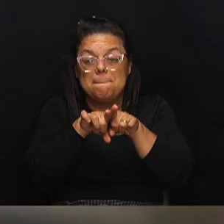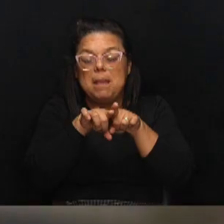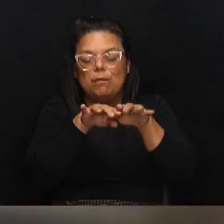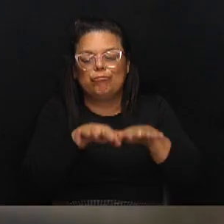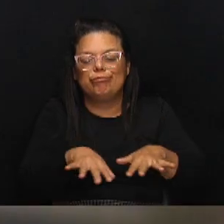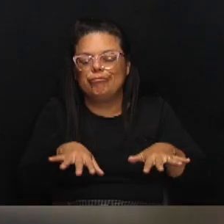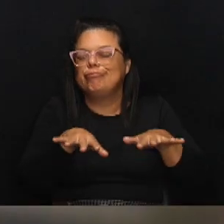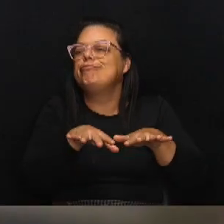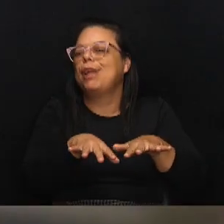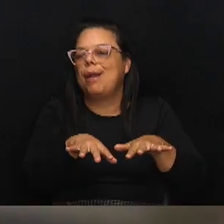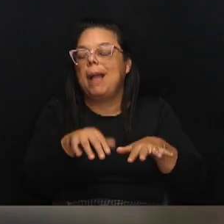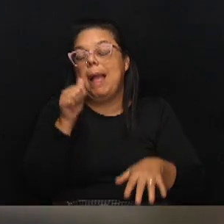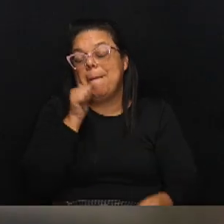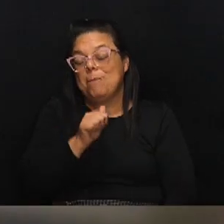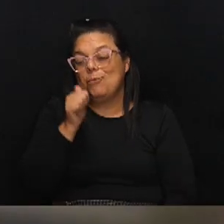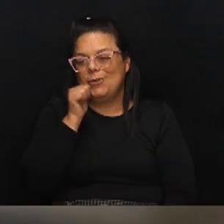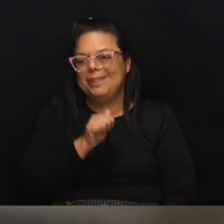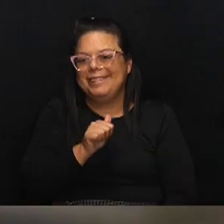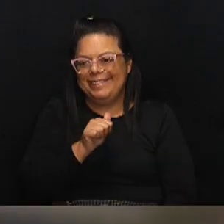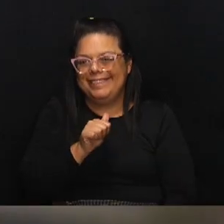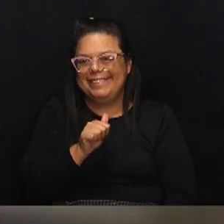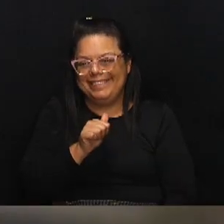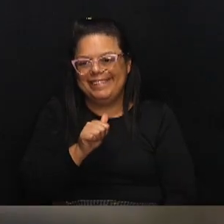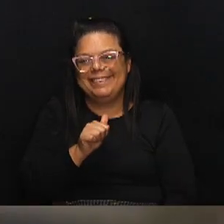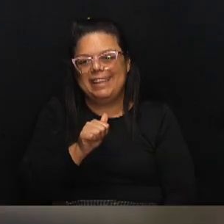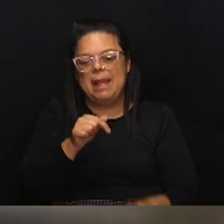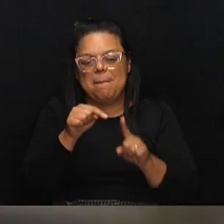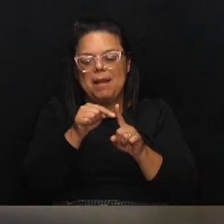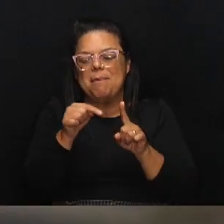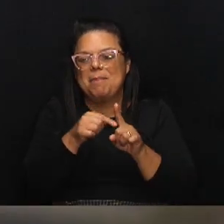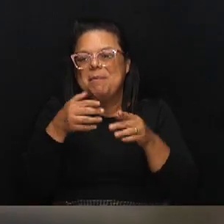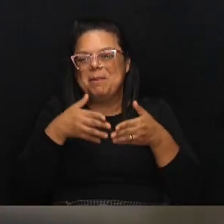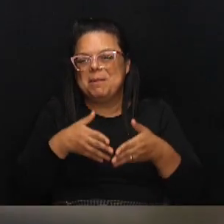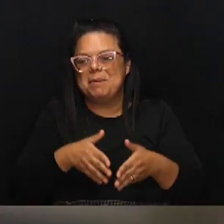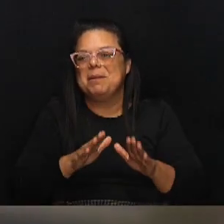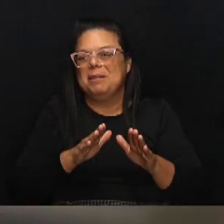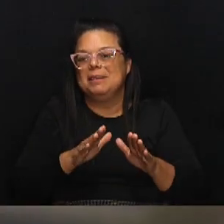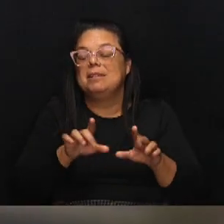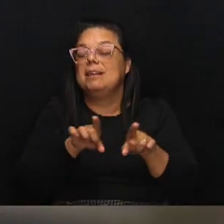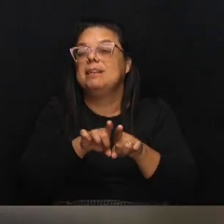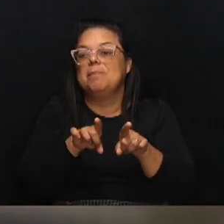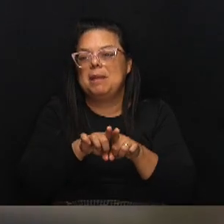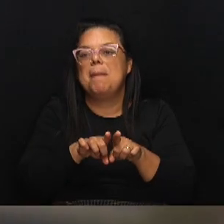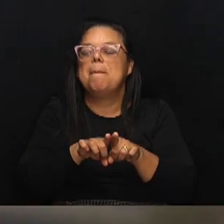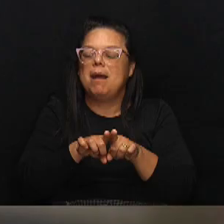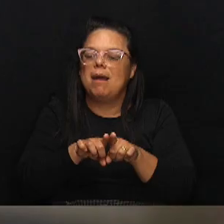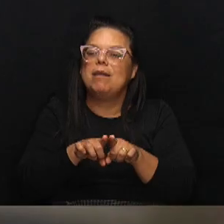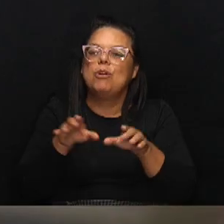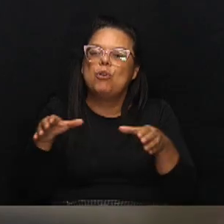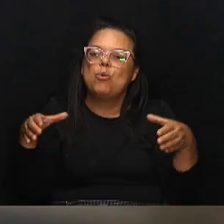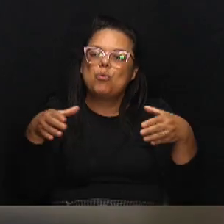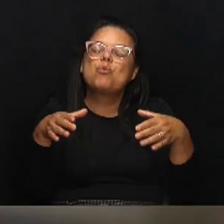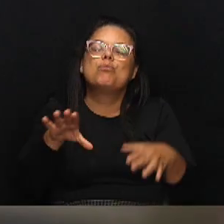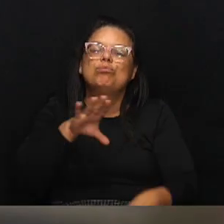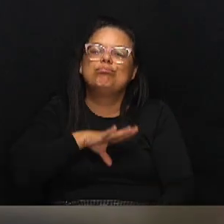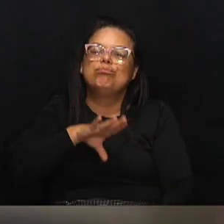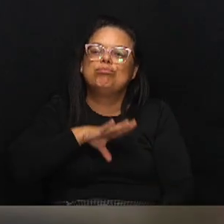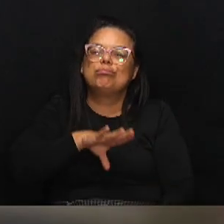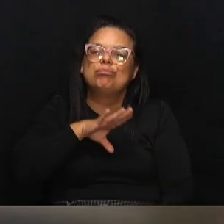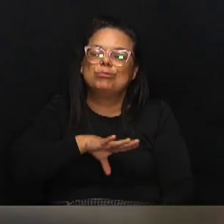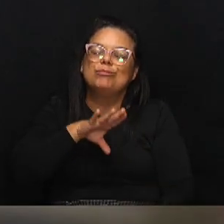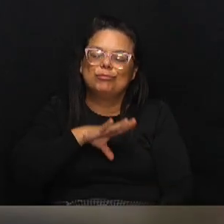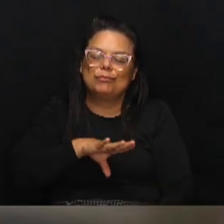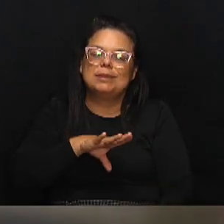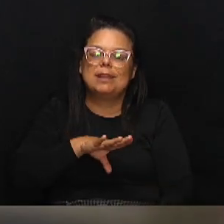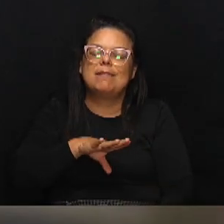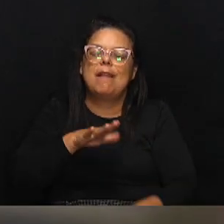pois cabia à mulher a maternidade para que os portugueses e seus descendentes povoassem a colônia. A